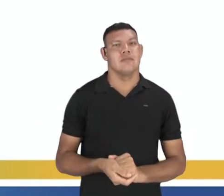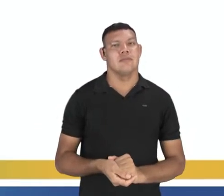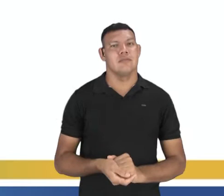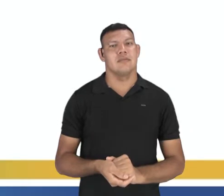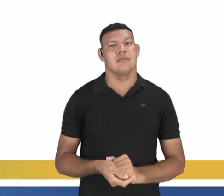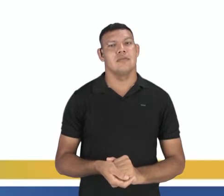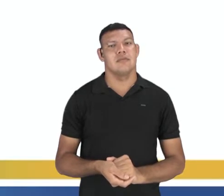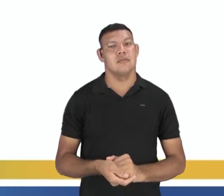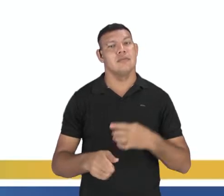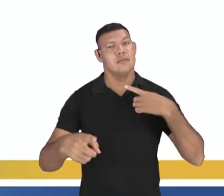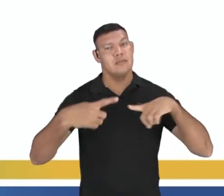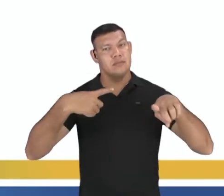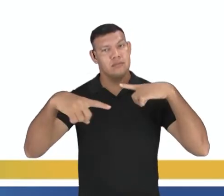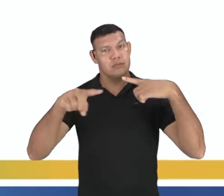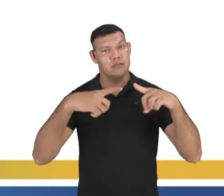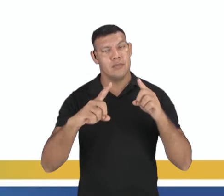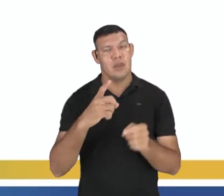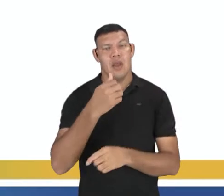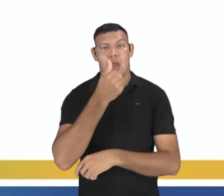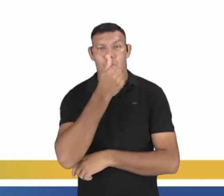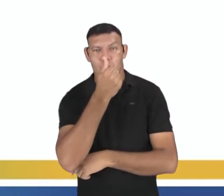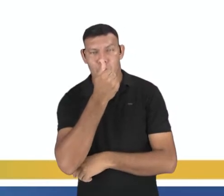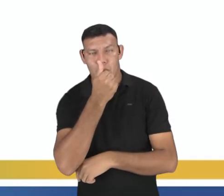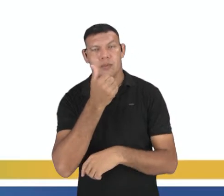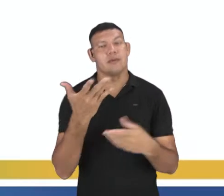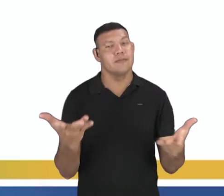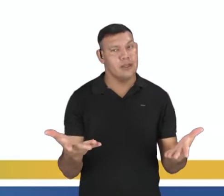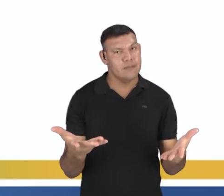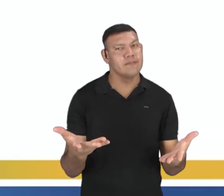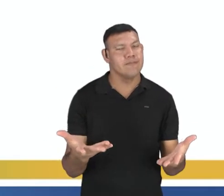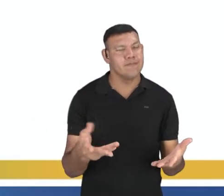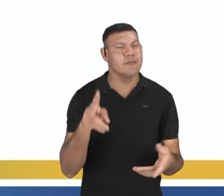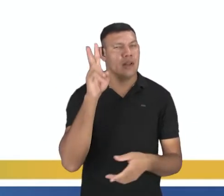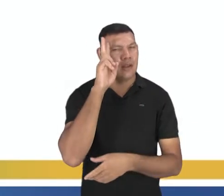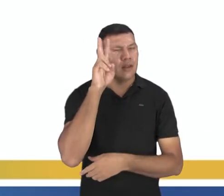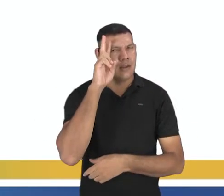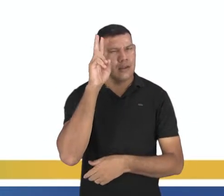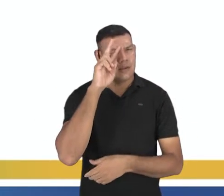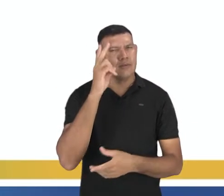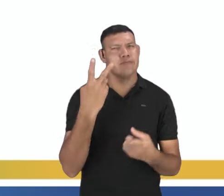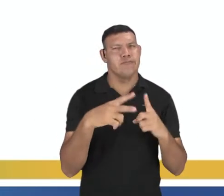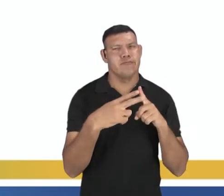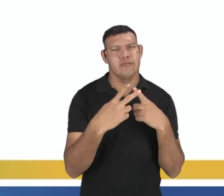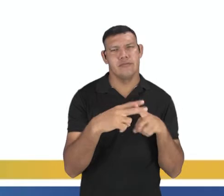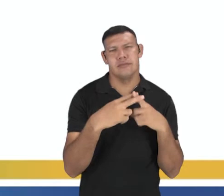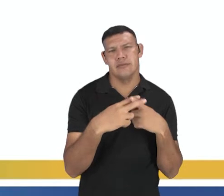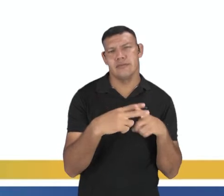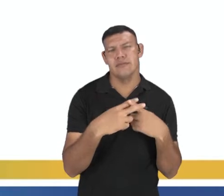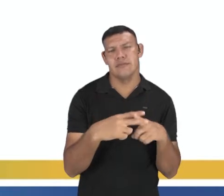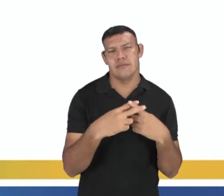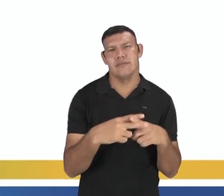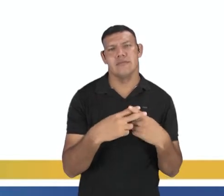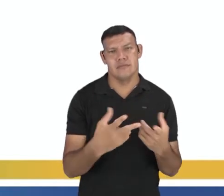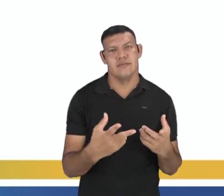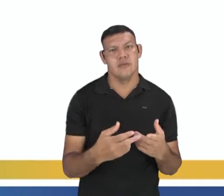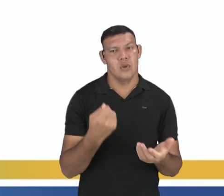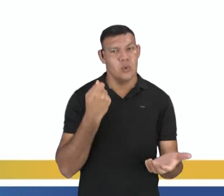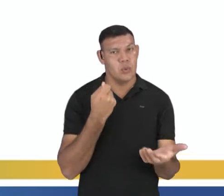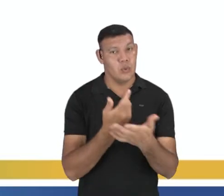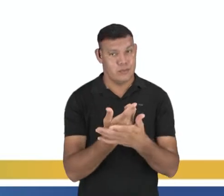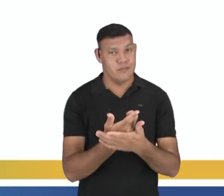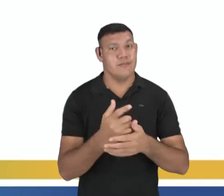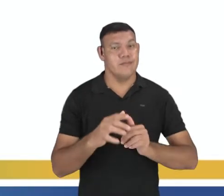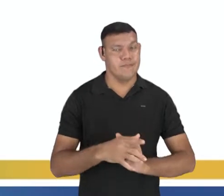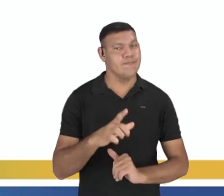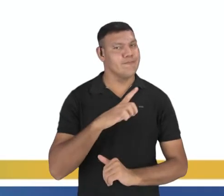quê gente a música gravada e é bom a gente lembrar quais eram os artefatos e quais são os artefatos que nós compramos